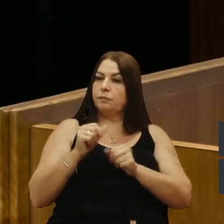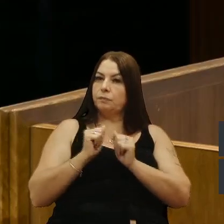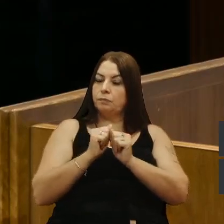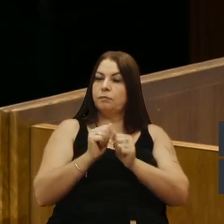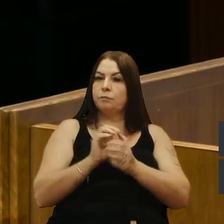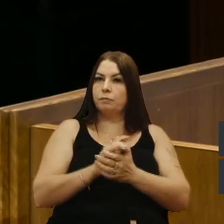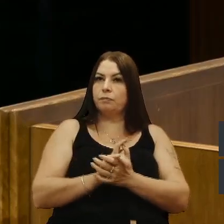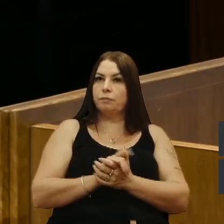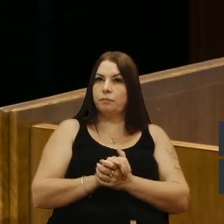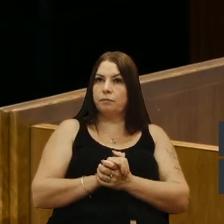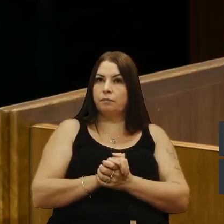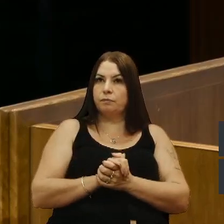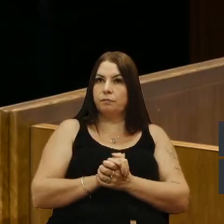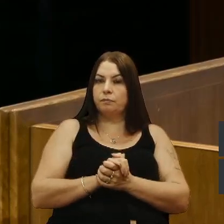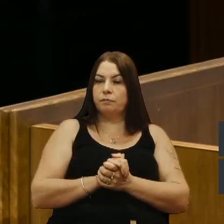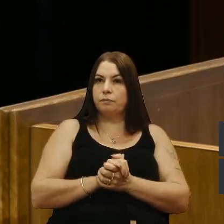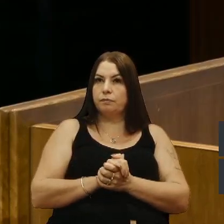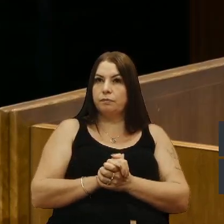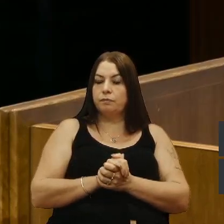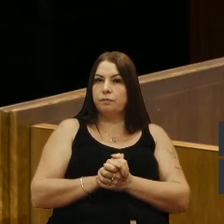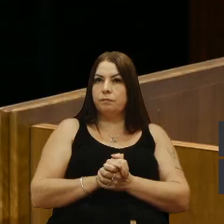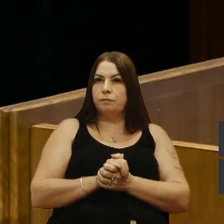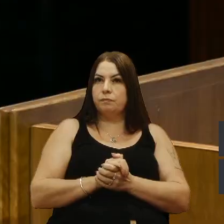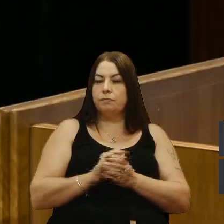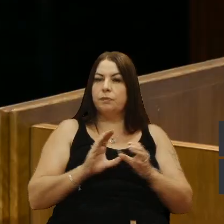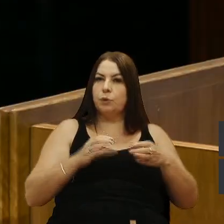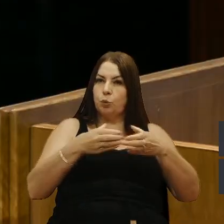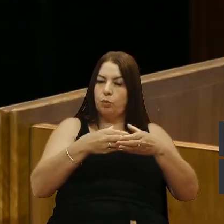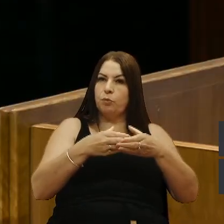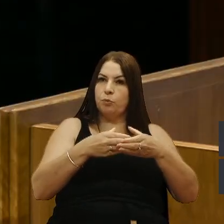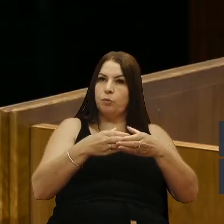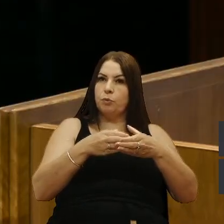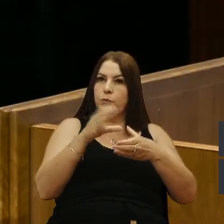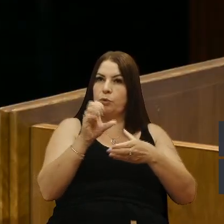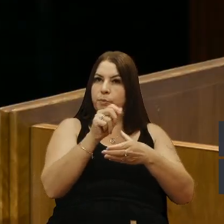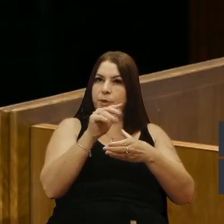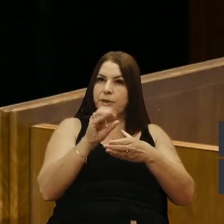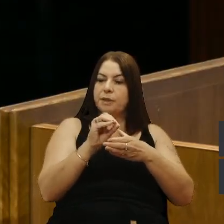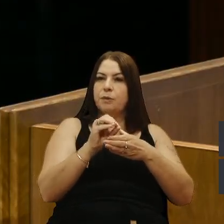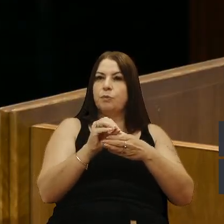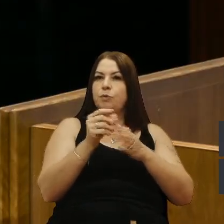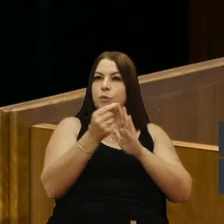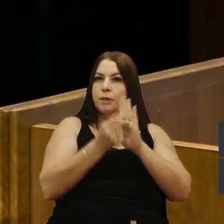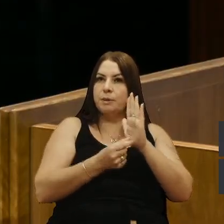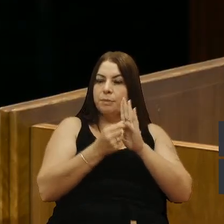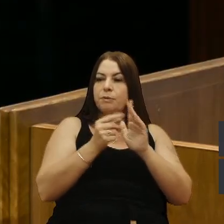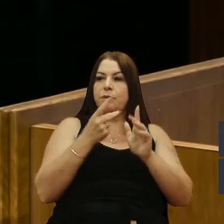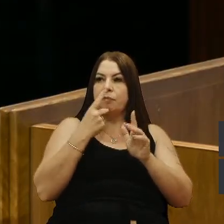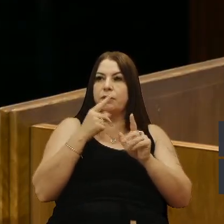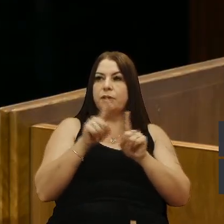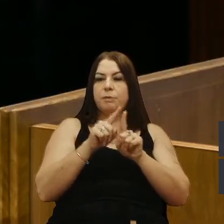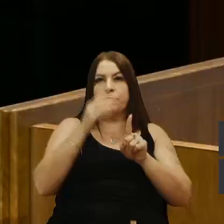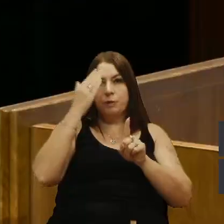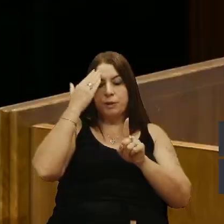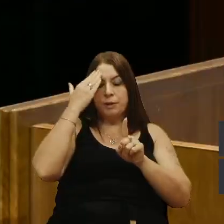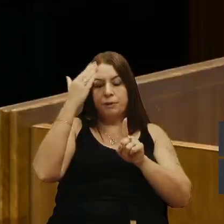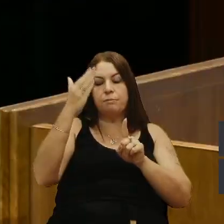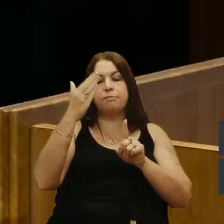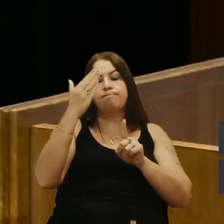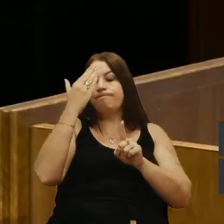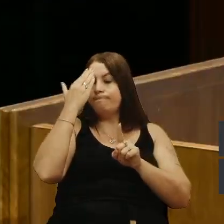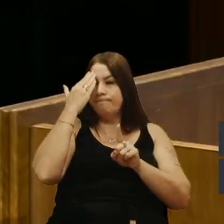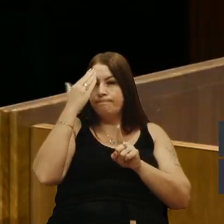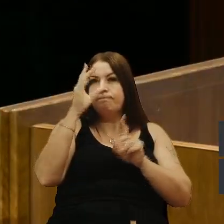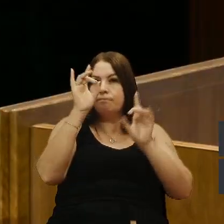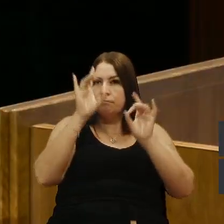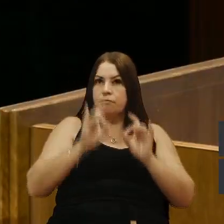frente da nossa Comissão de Orçamento. E quero aqui fazer um agradecimento muito, muito